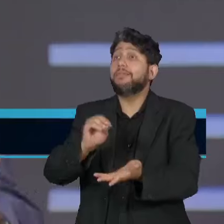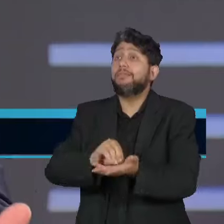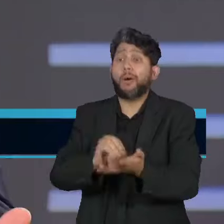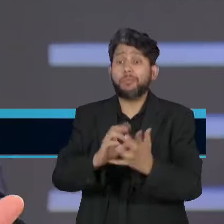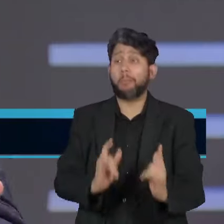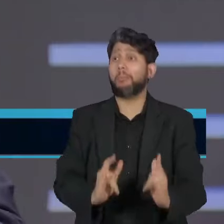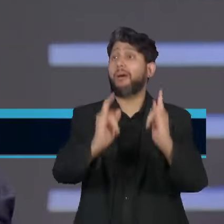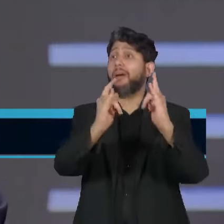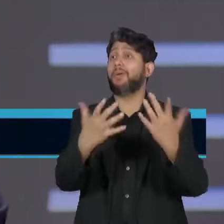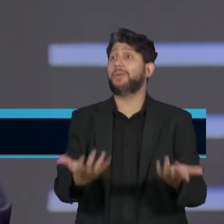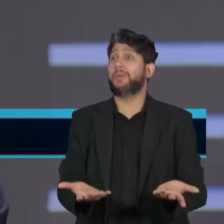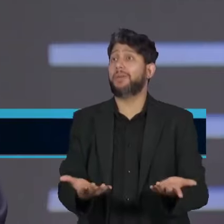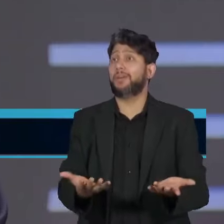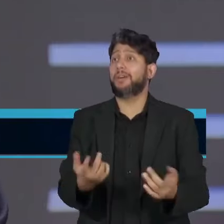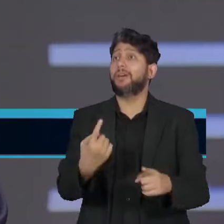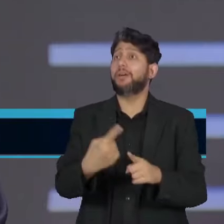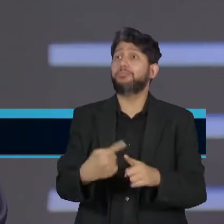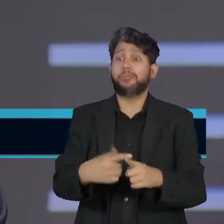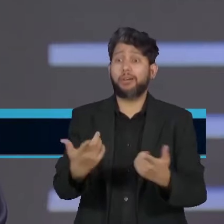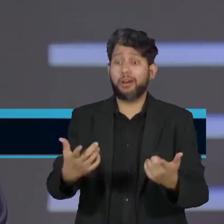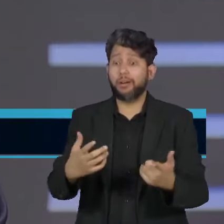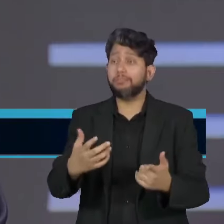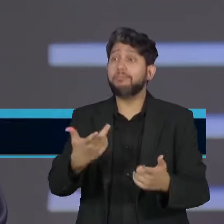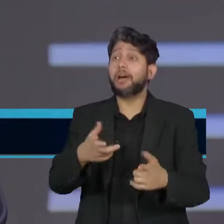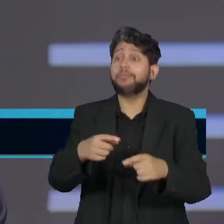um investimento, né, maior